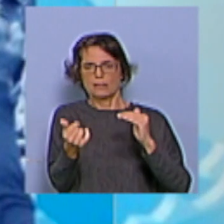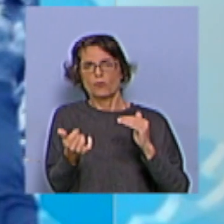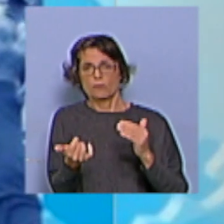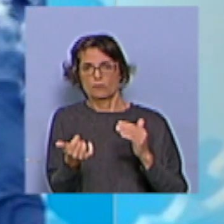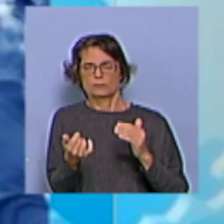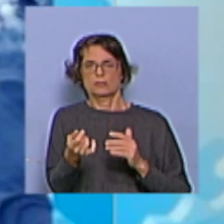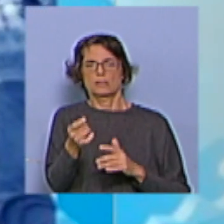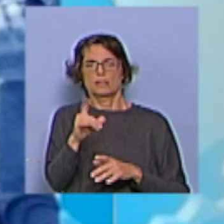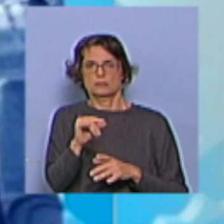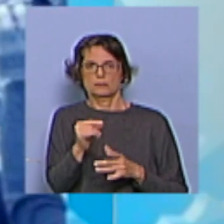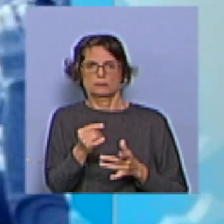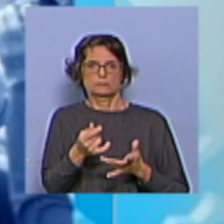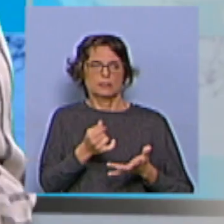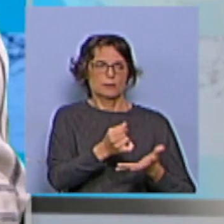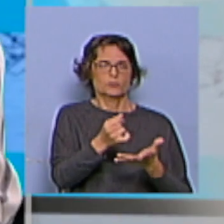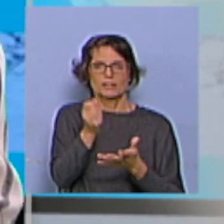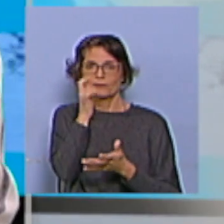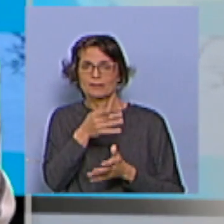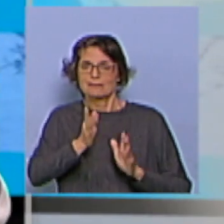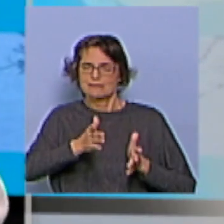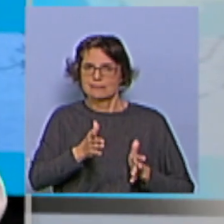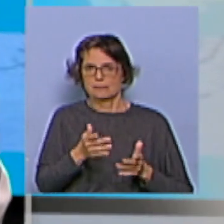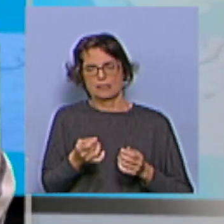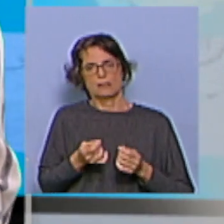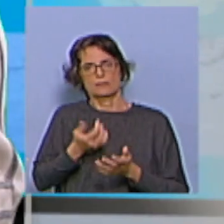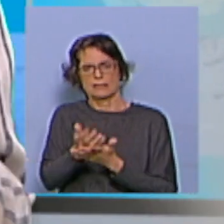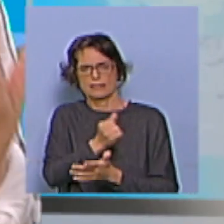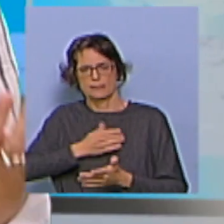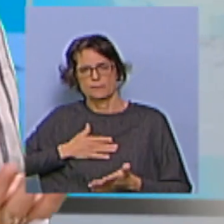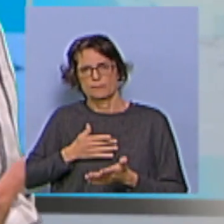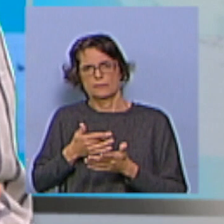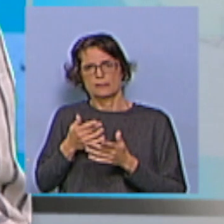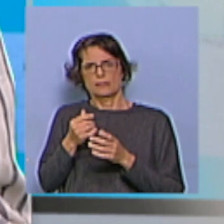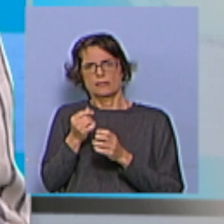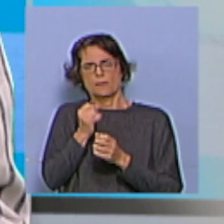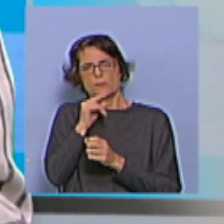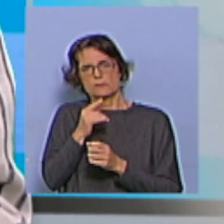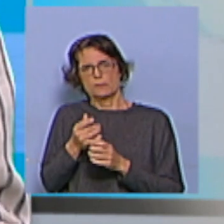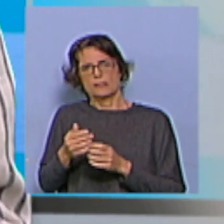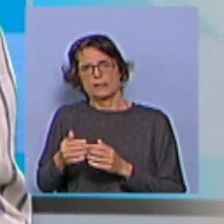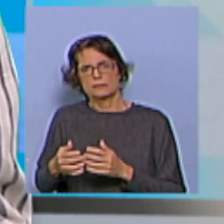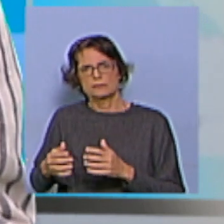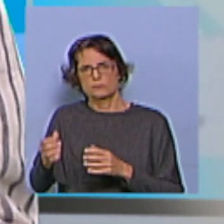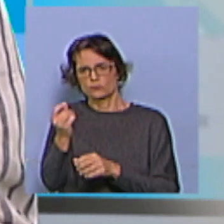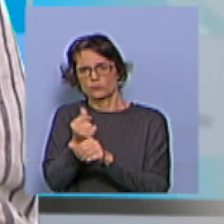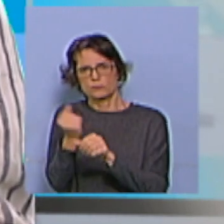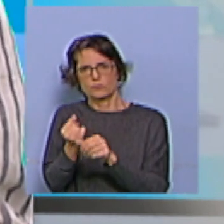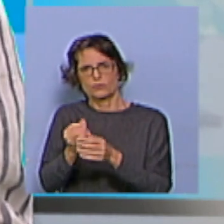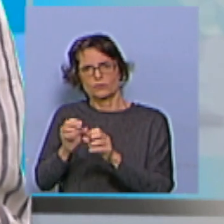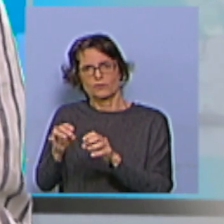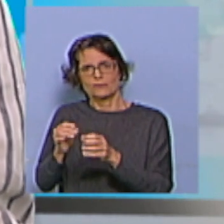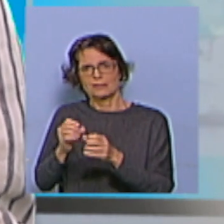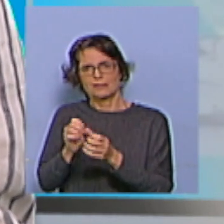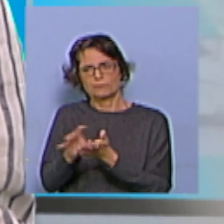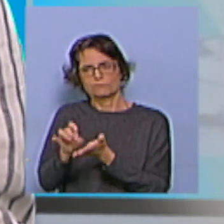das suas principais indústrias, dar aos seus trabalhadores condições completamente desiguais dos nossos, etc. O Banco